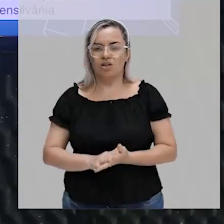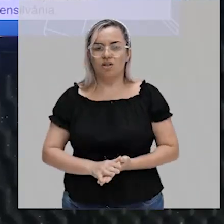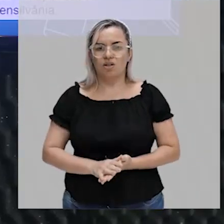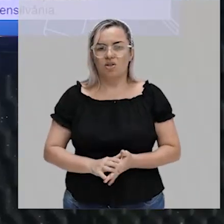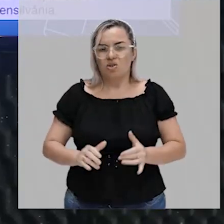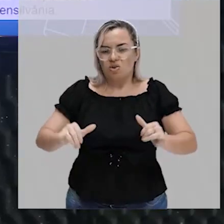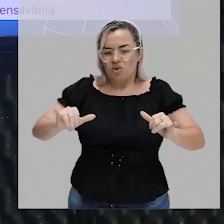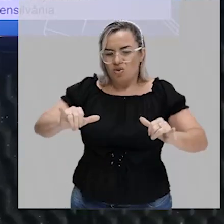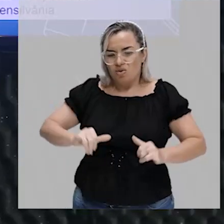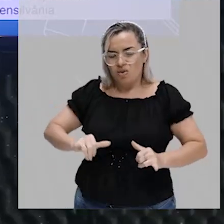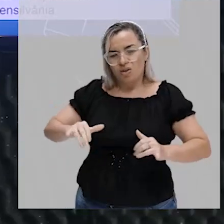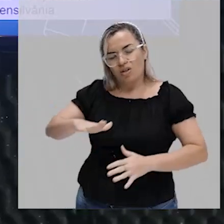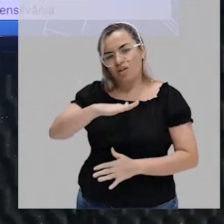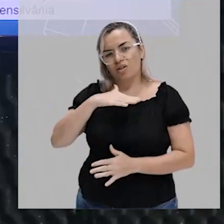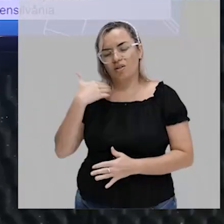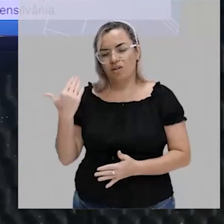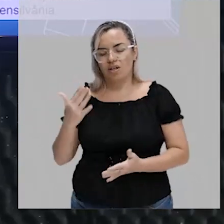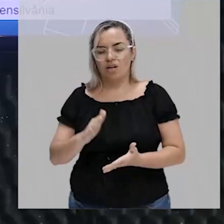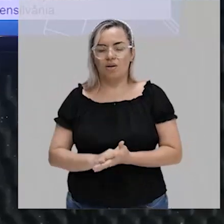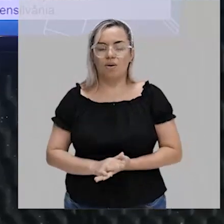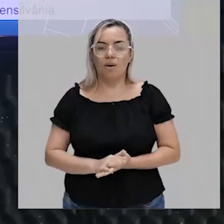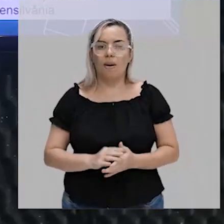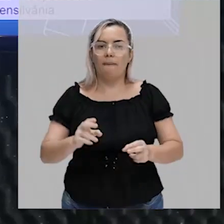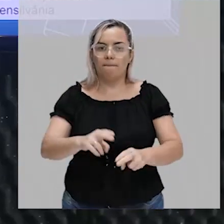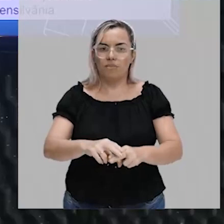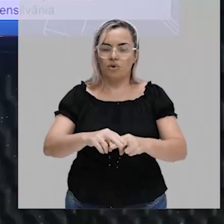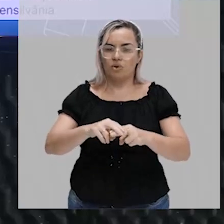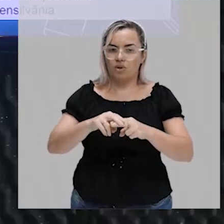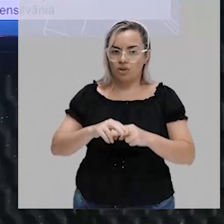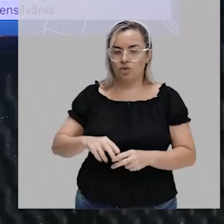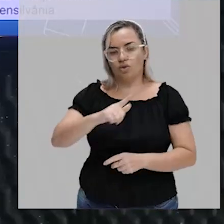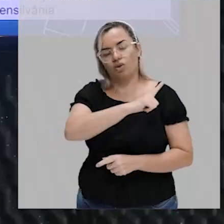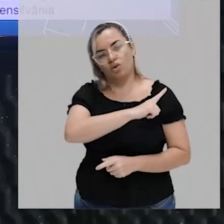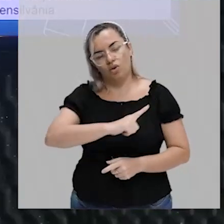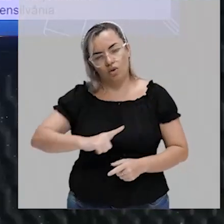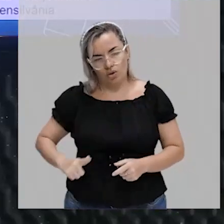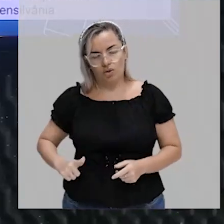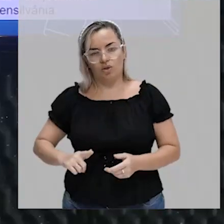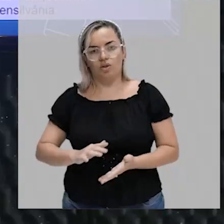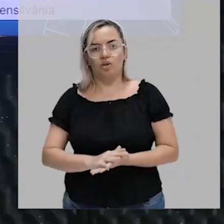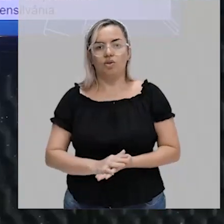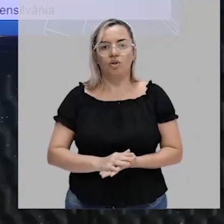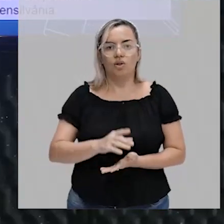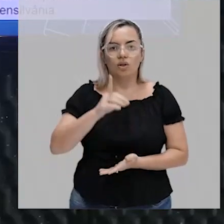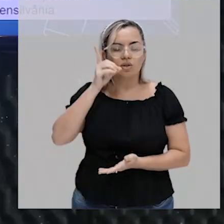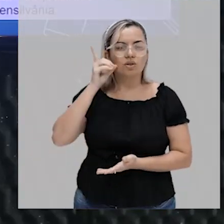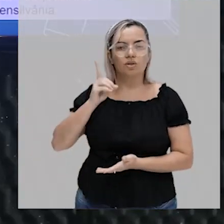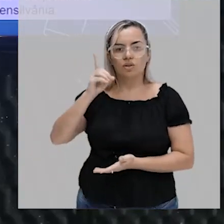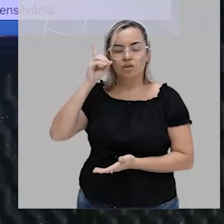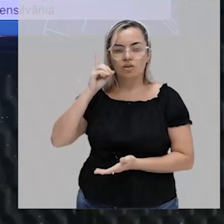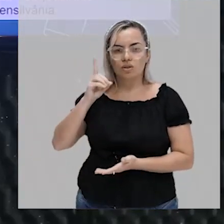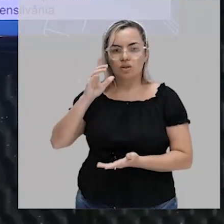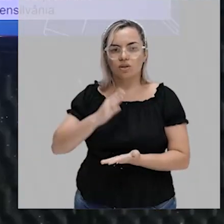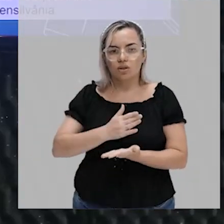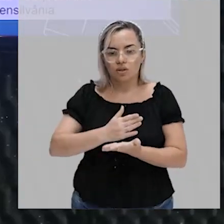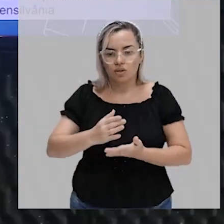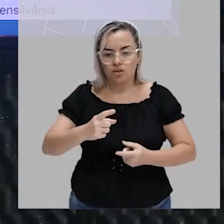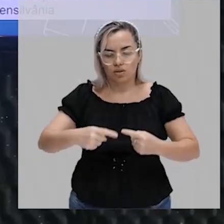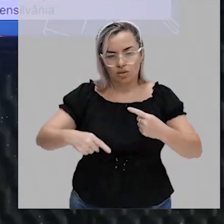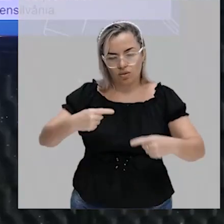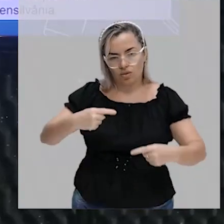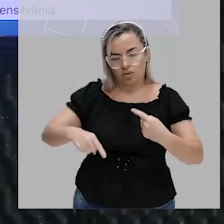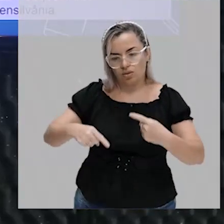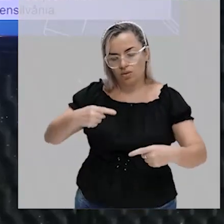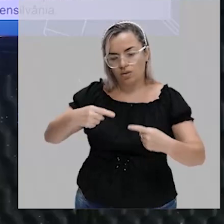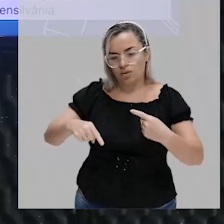vai lançar uma política que vai ser muito importante para o que você deve ter visto recentemente, né? Viu aí a questão do Afeganistão, a